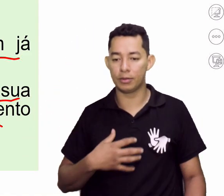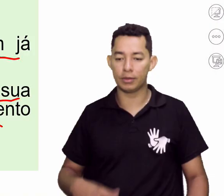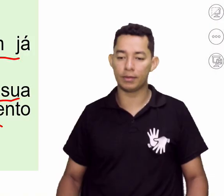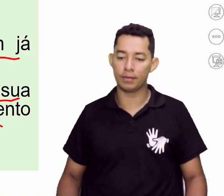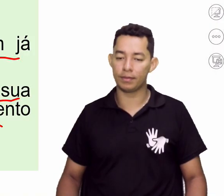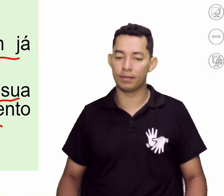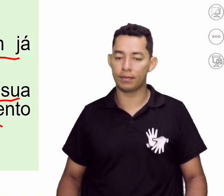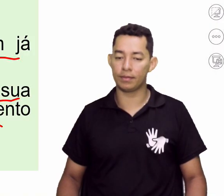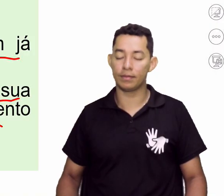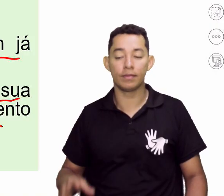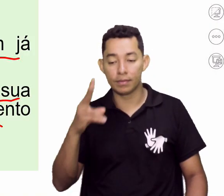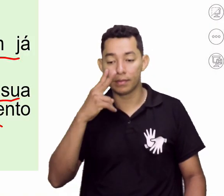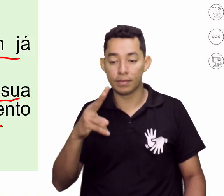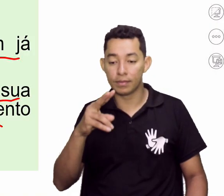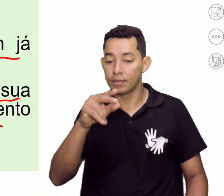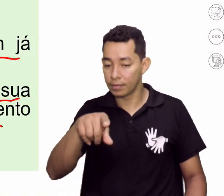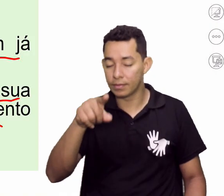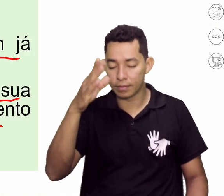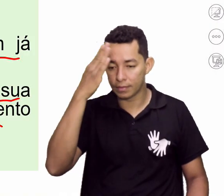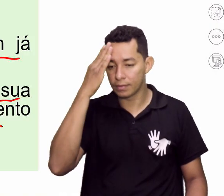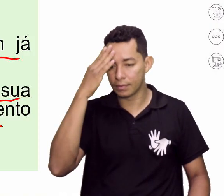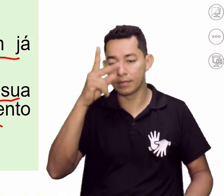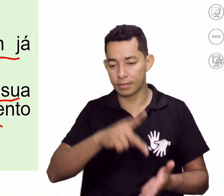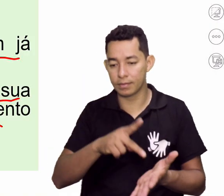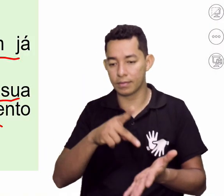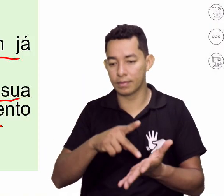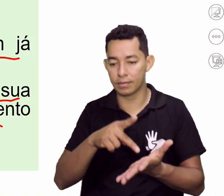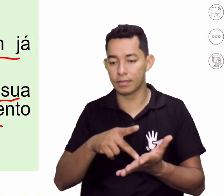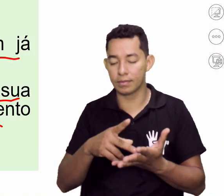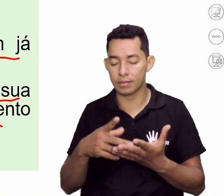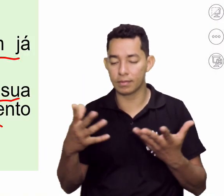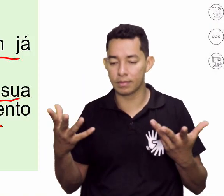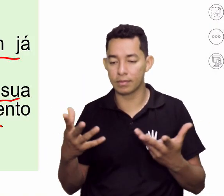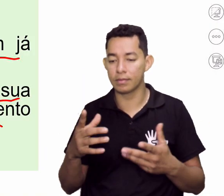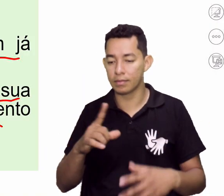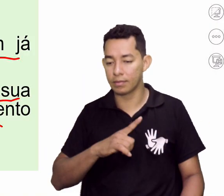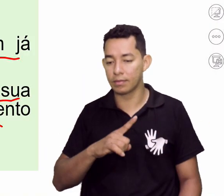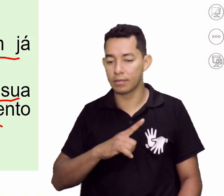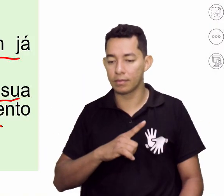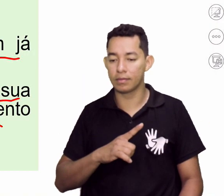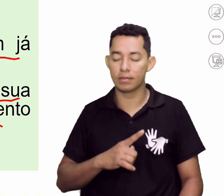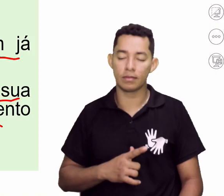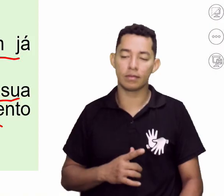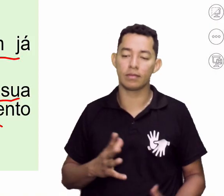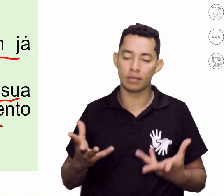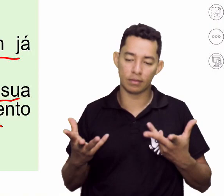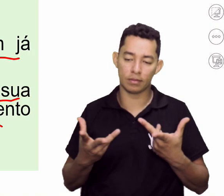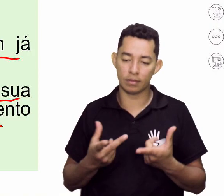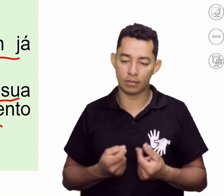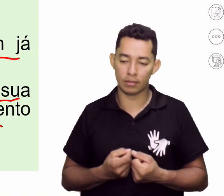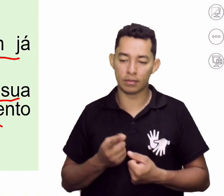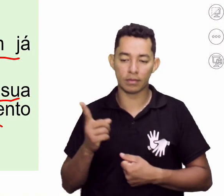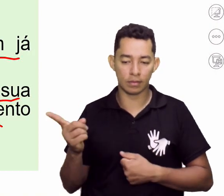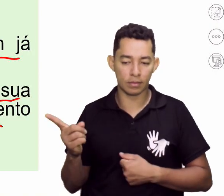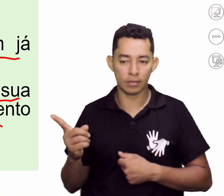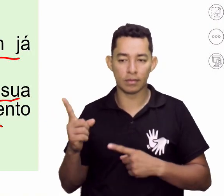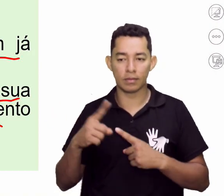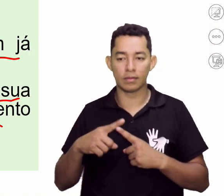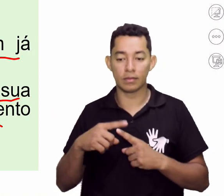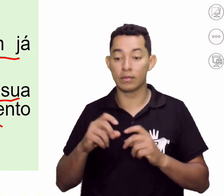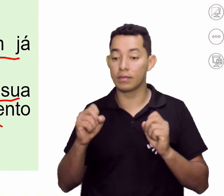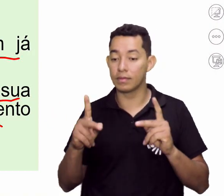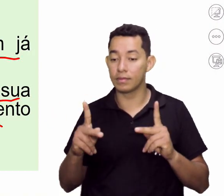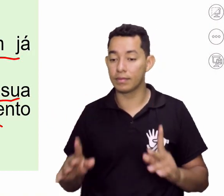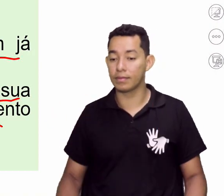dizer, ver se você na prática tem realmente algum pano aí, né, para essas mangas aí,